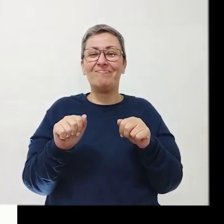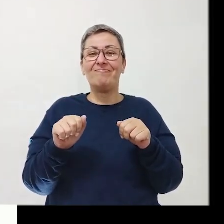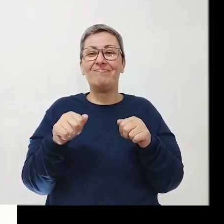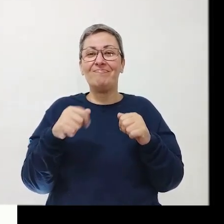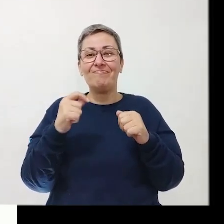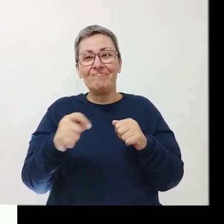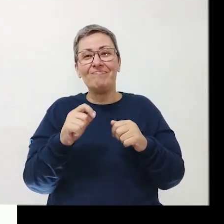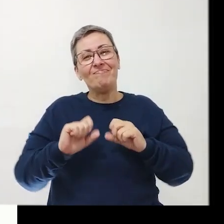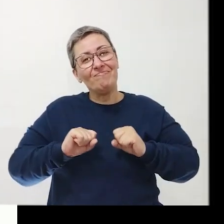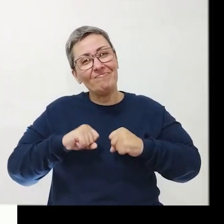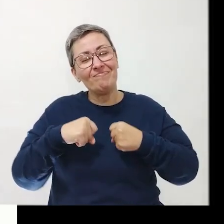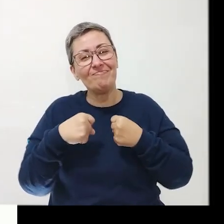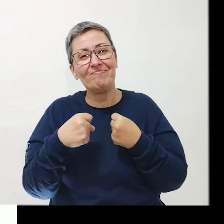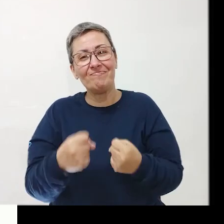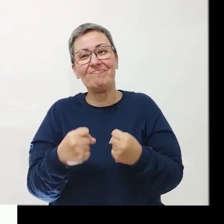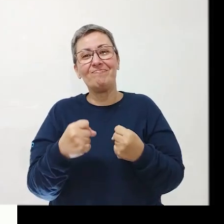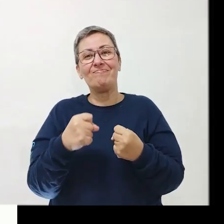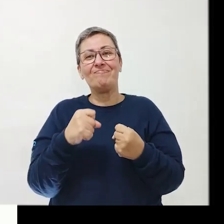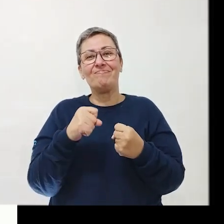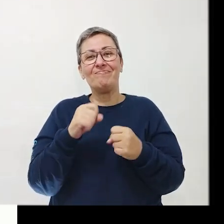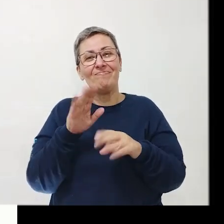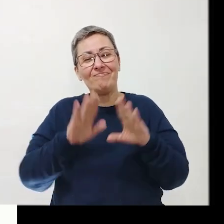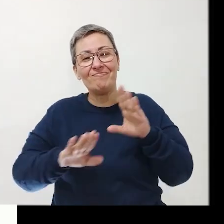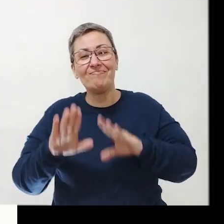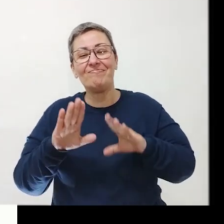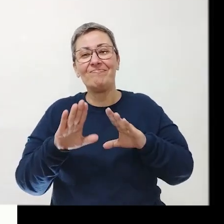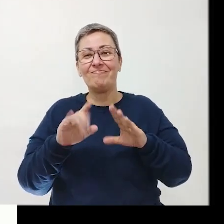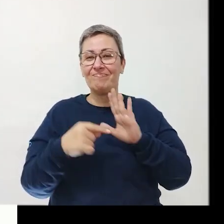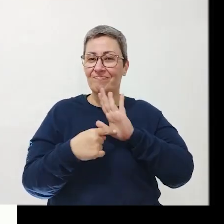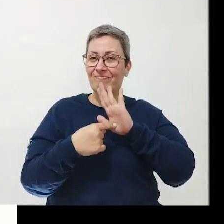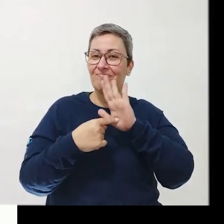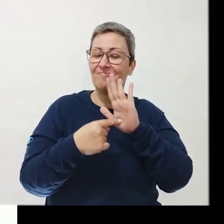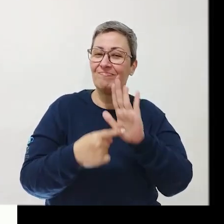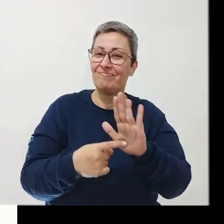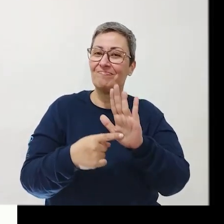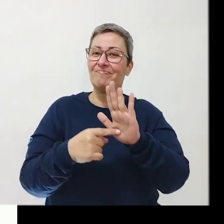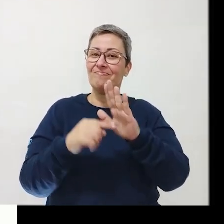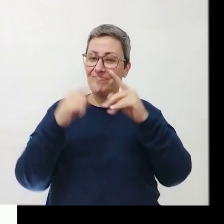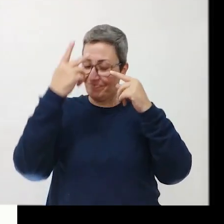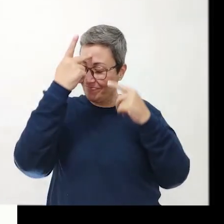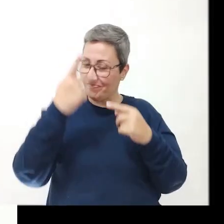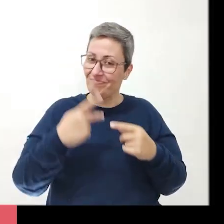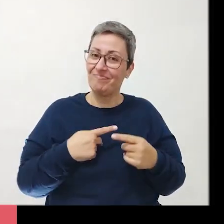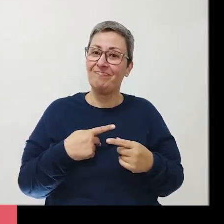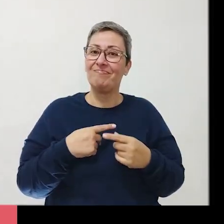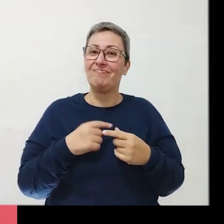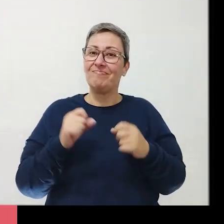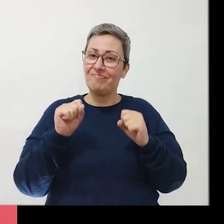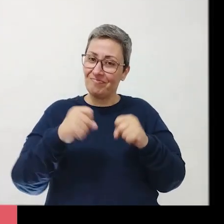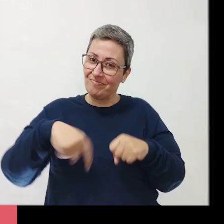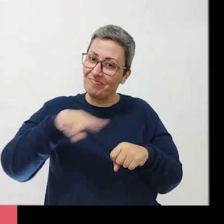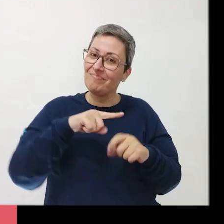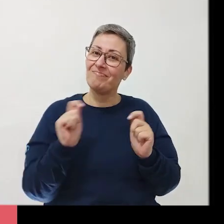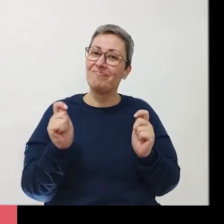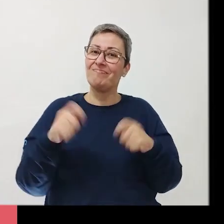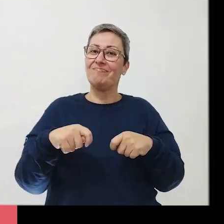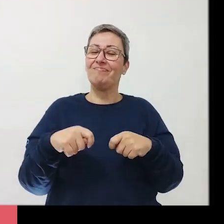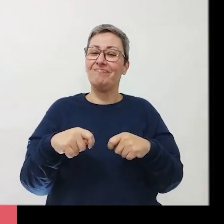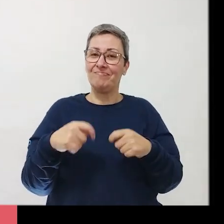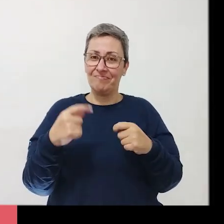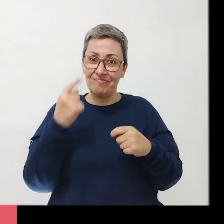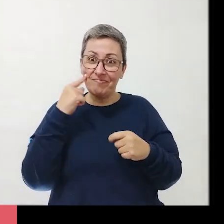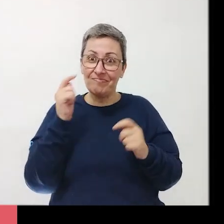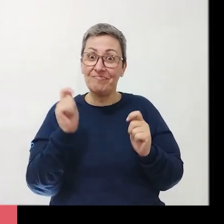com zelo. Mostre a si mesmo que você é capaz. Você também pode criar o